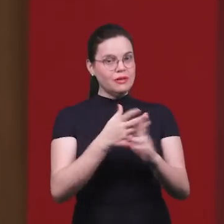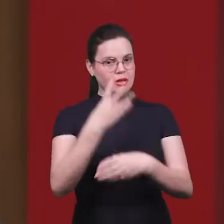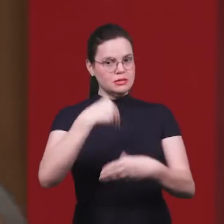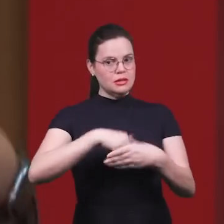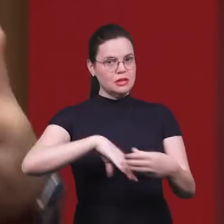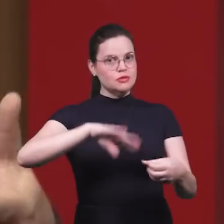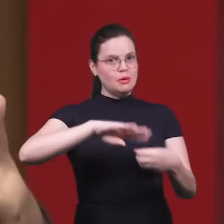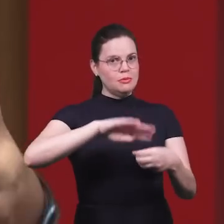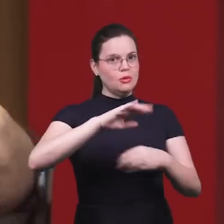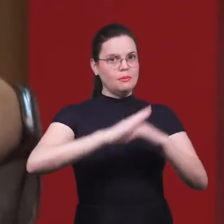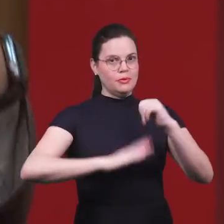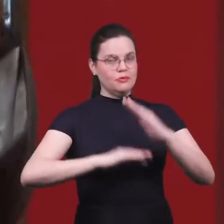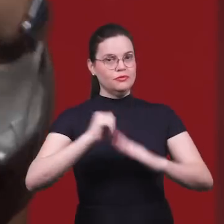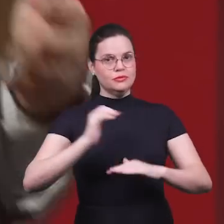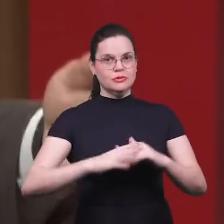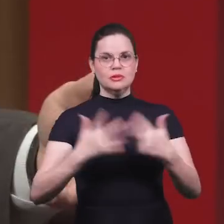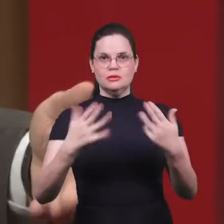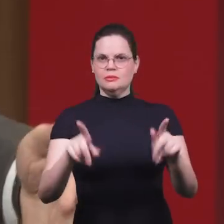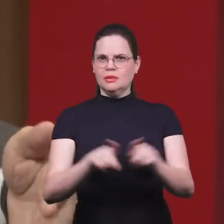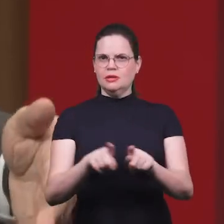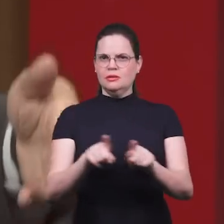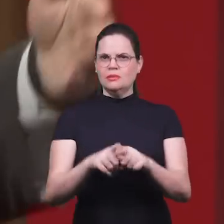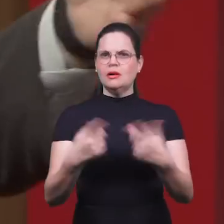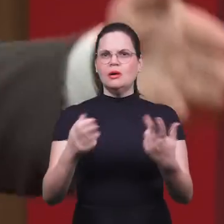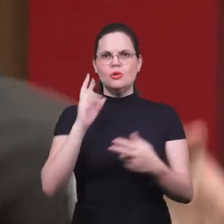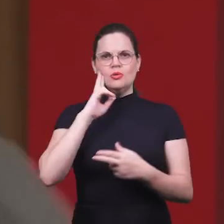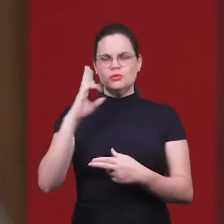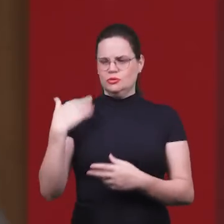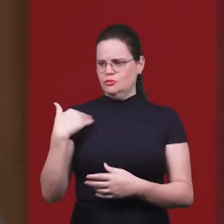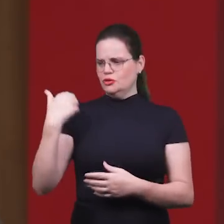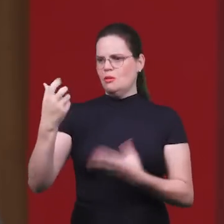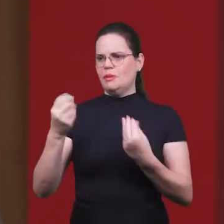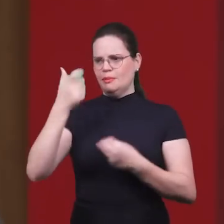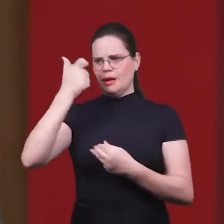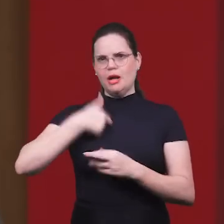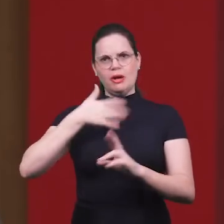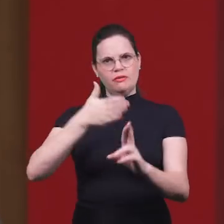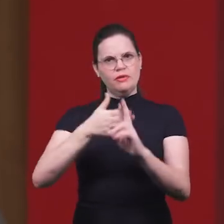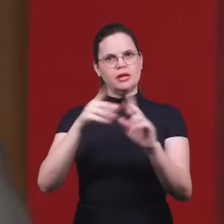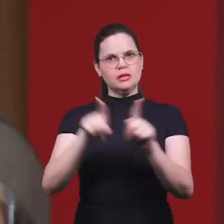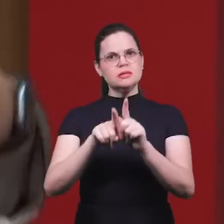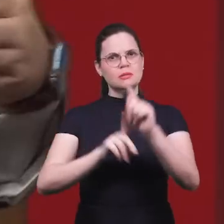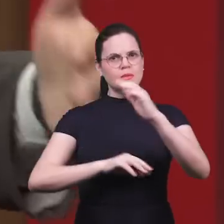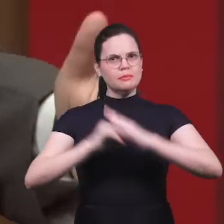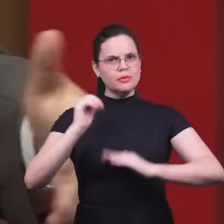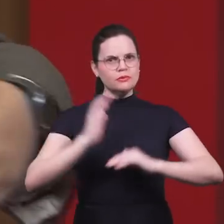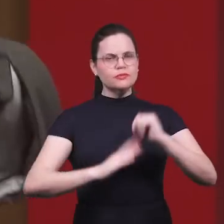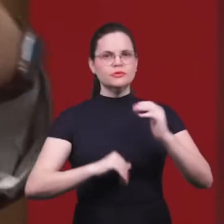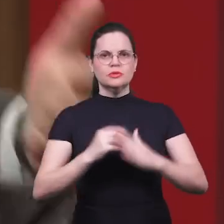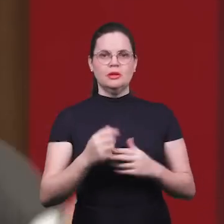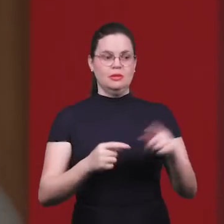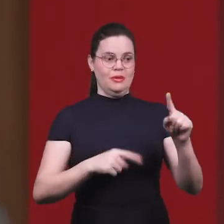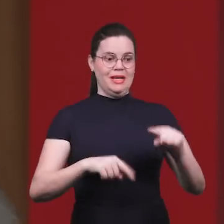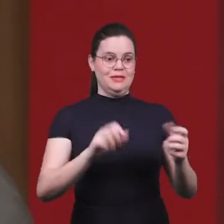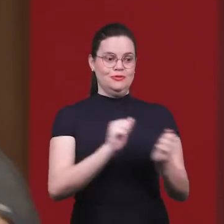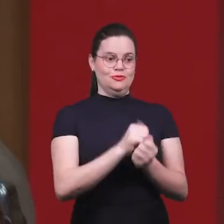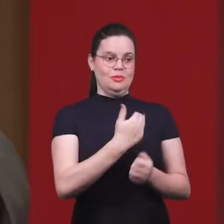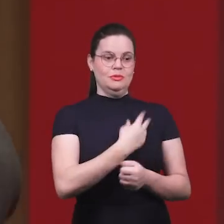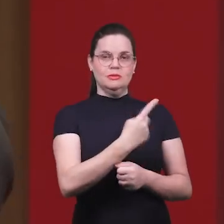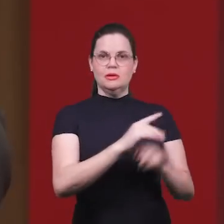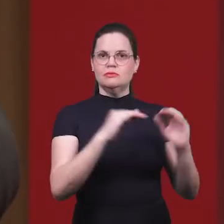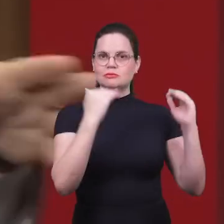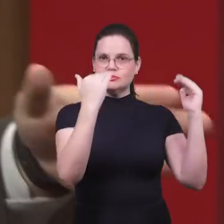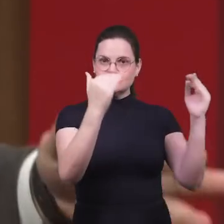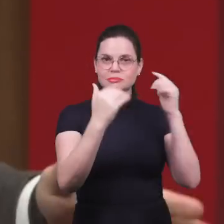exemplo, pode buscar, porque o que Deus tem para nós é essa posição. Então, ele se destacou, os seus amigos,